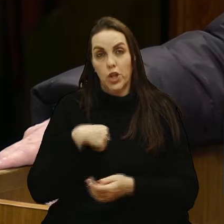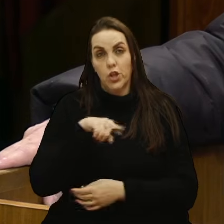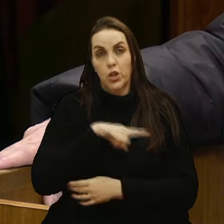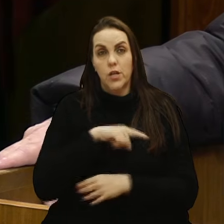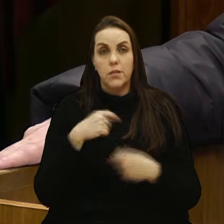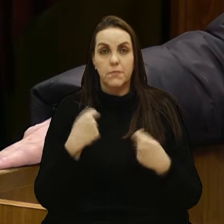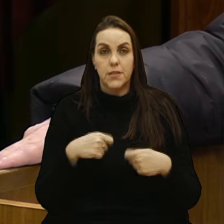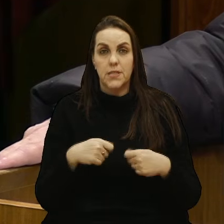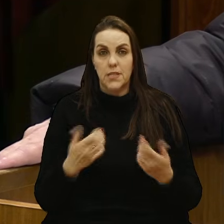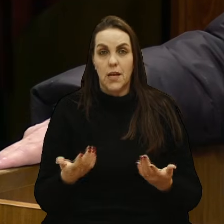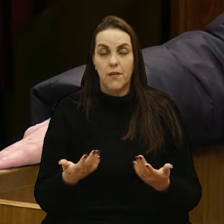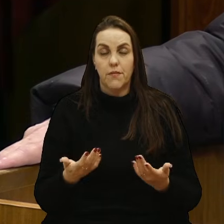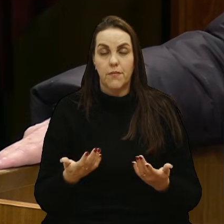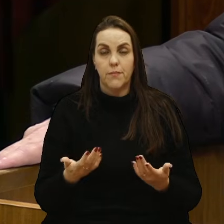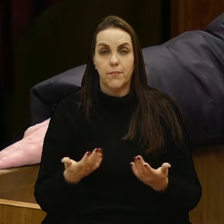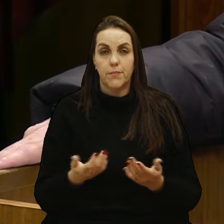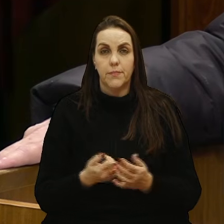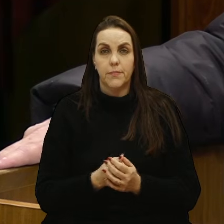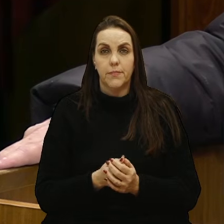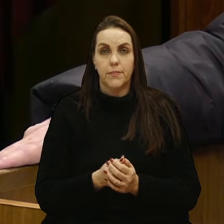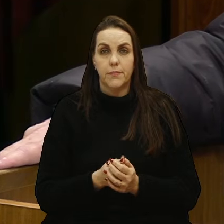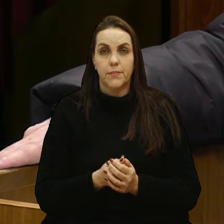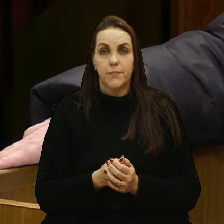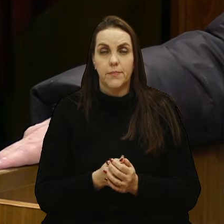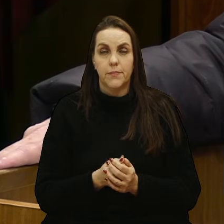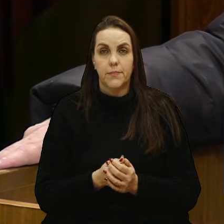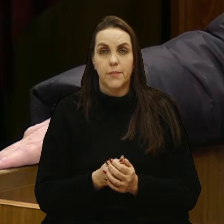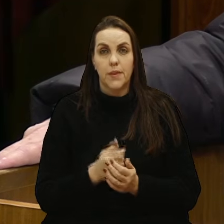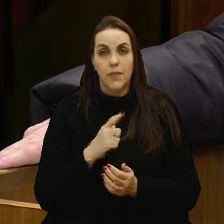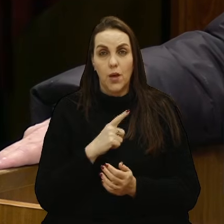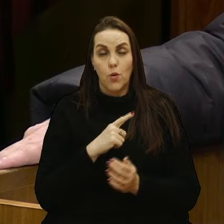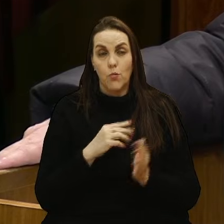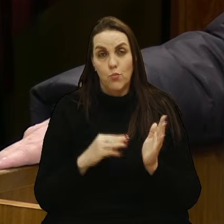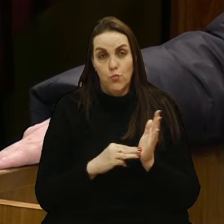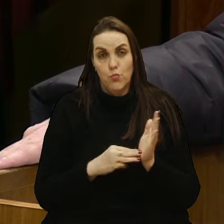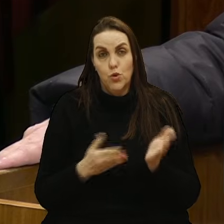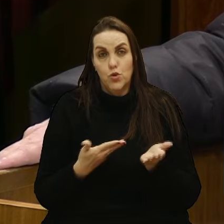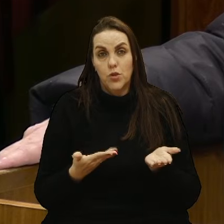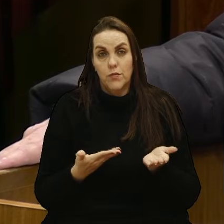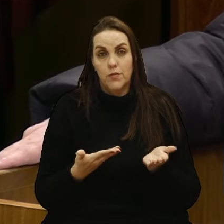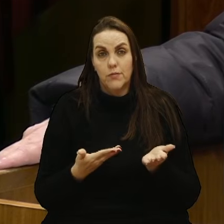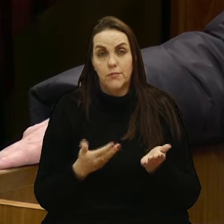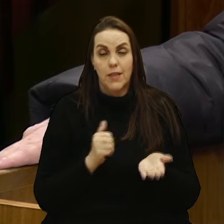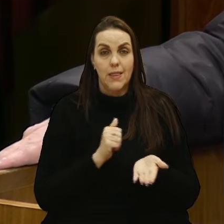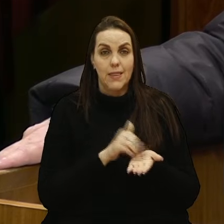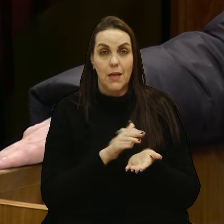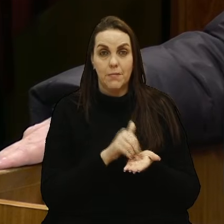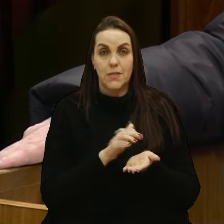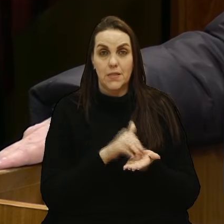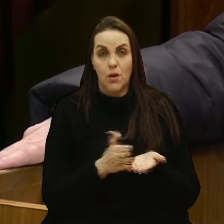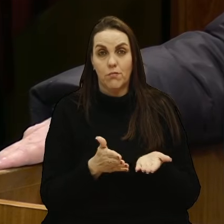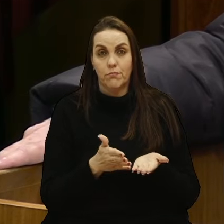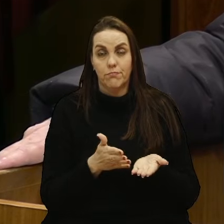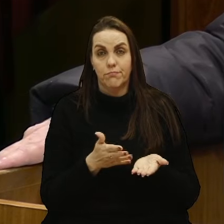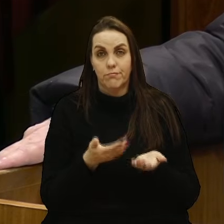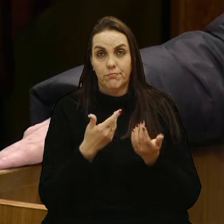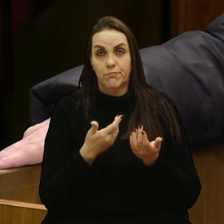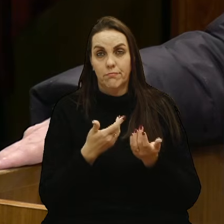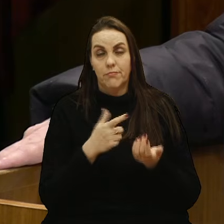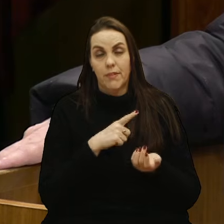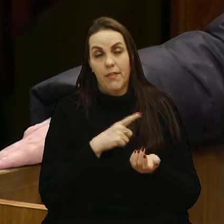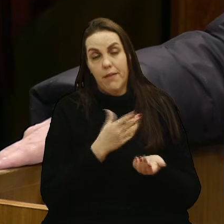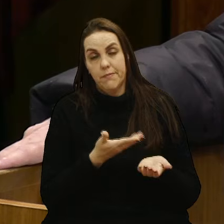ter a motivação, ou seja, demissões motivadas. E isso